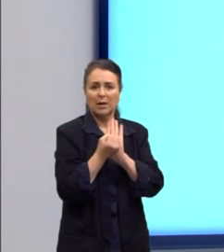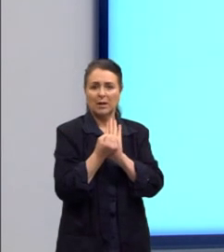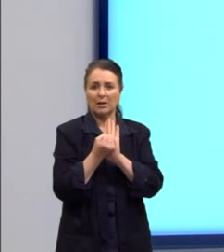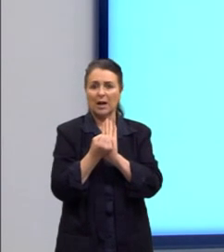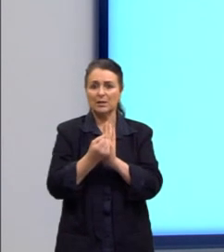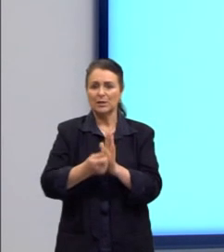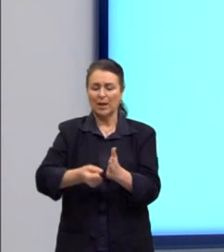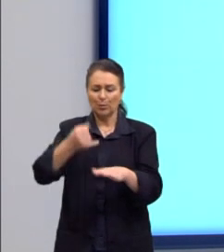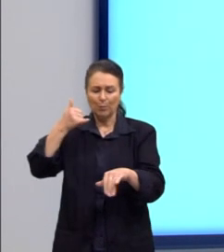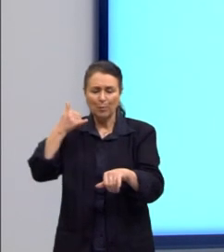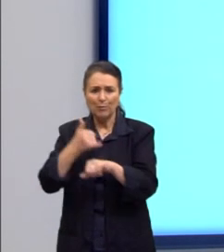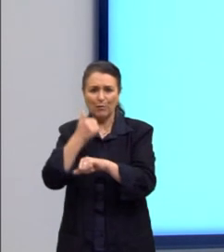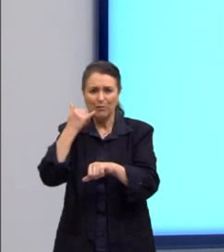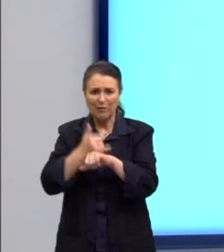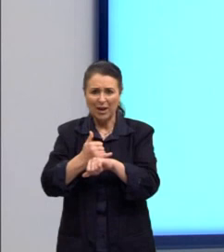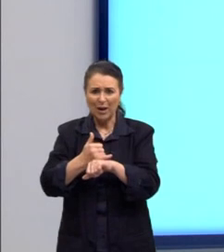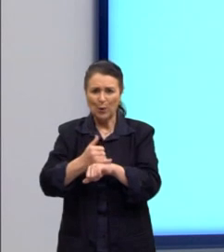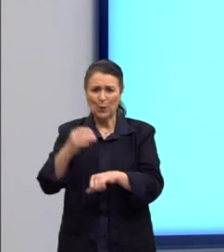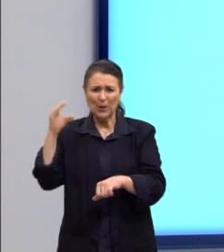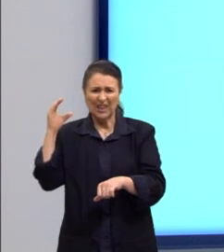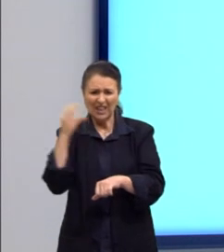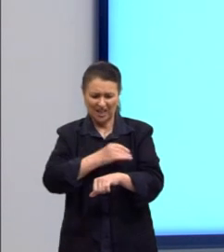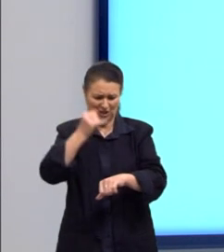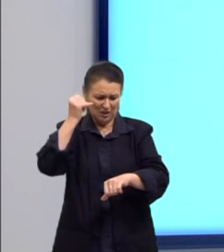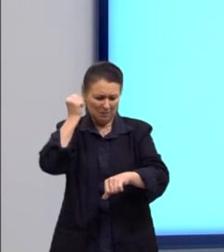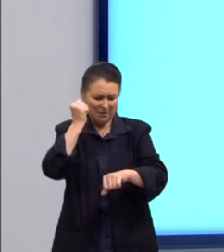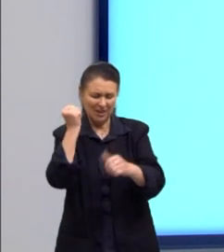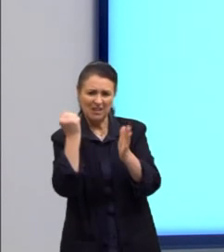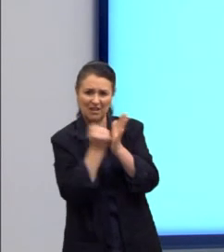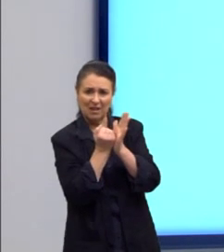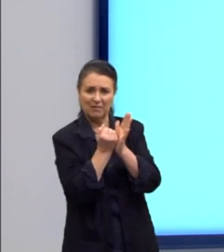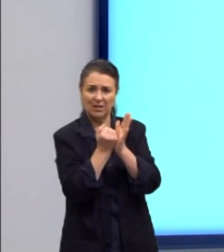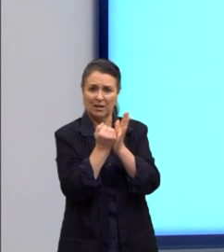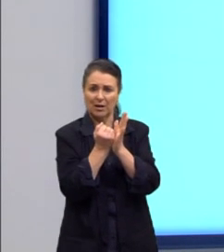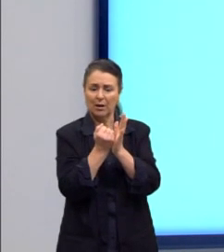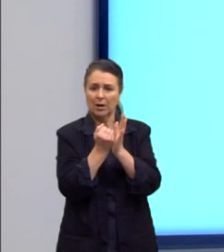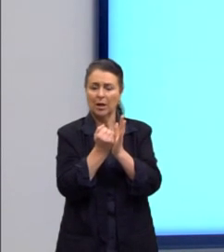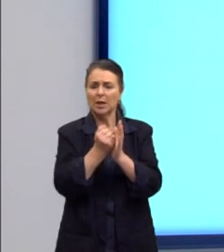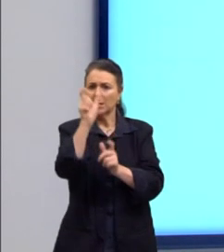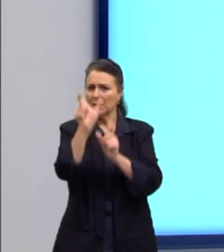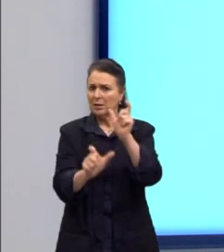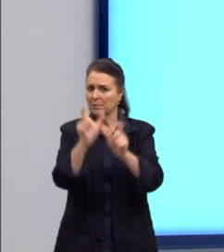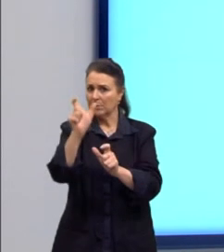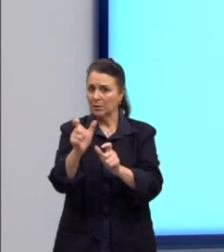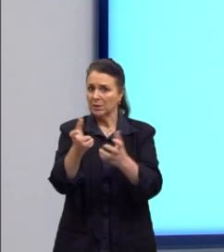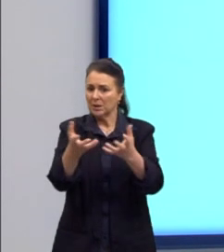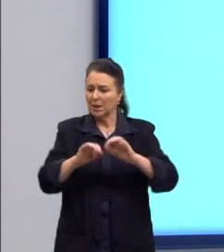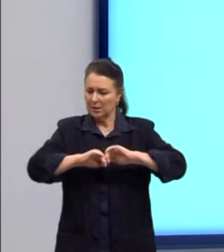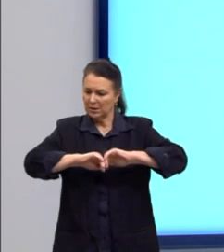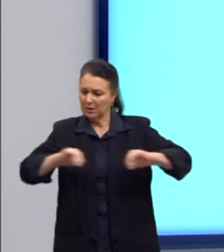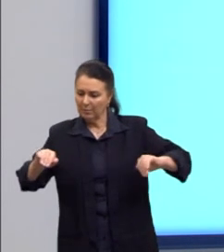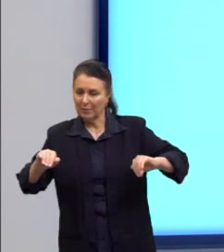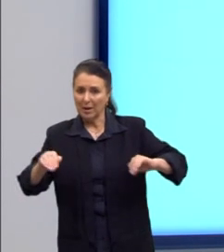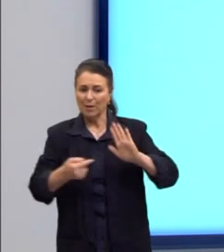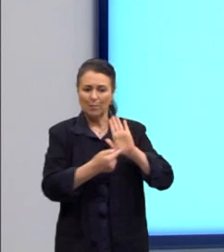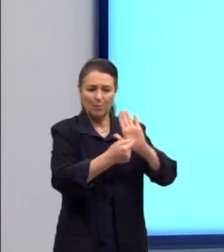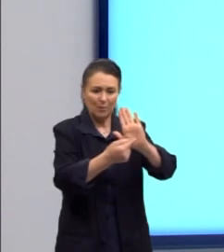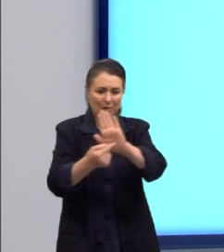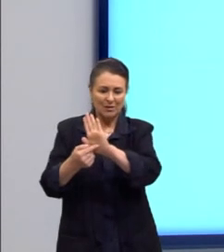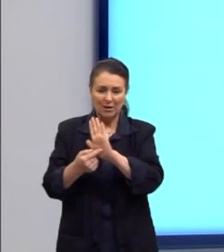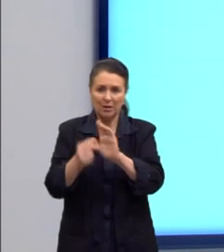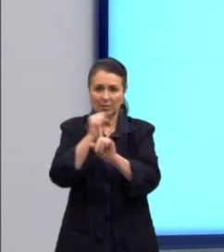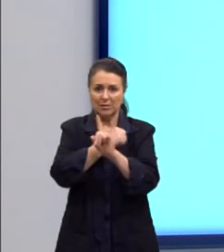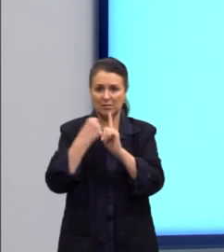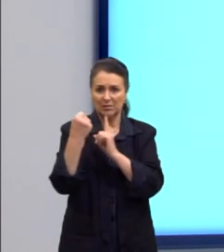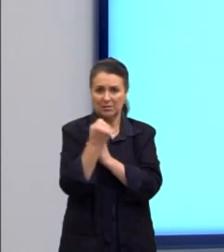ferro em brasa em criminosos escravos e outras pessoas que se desejava separar da sociedade